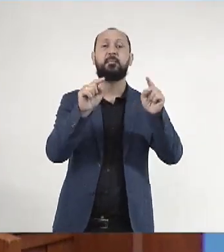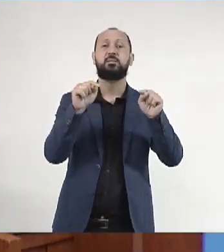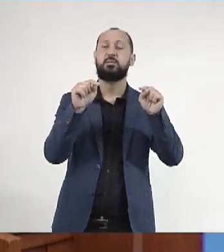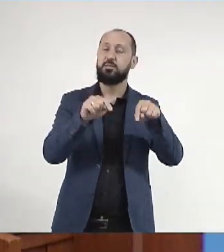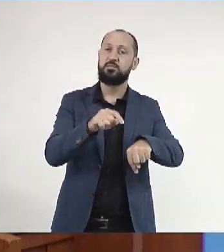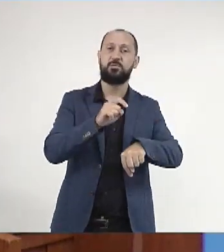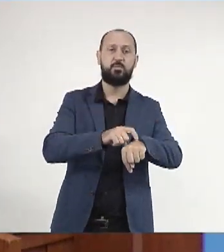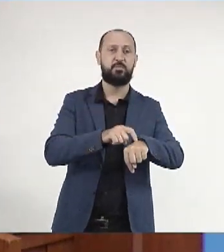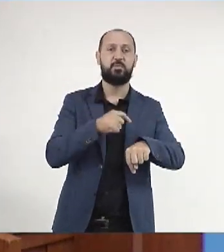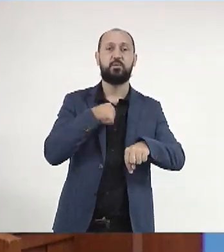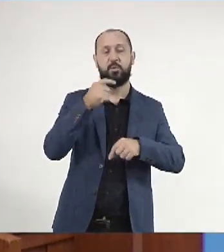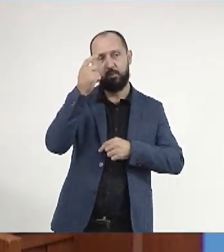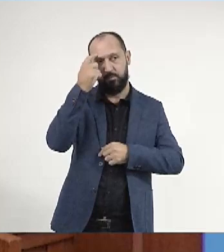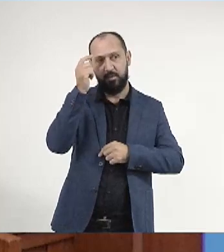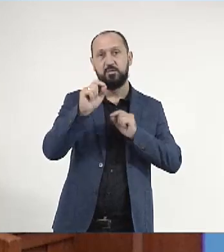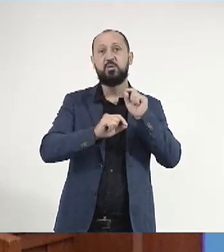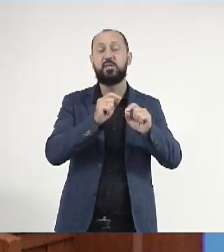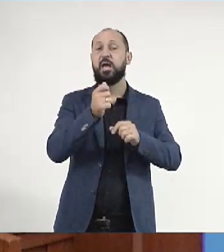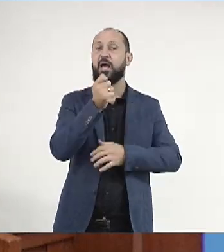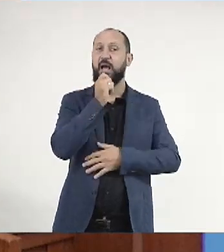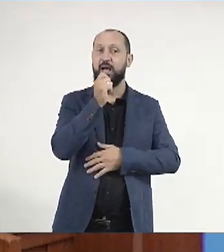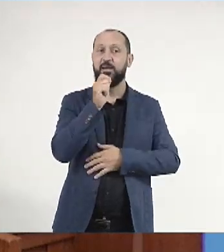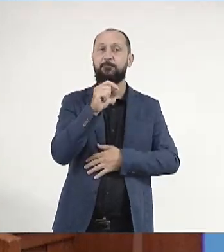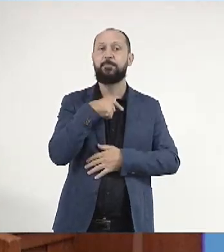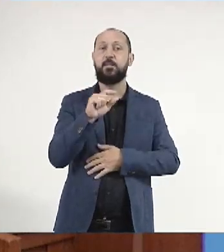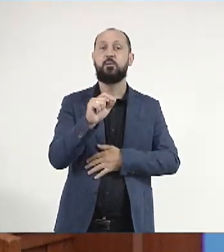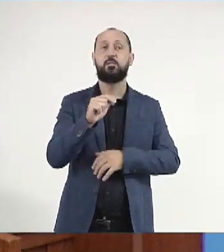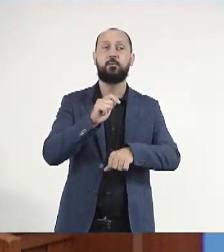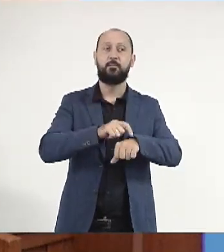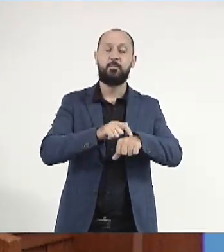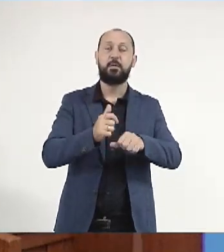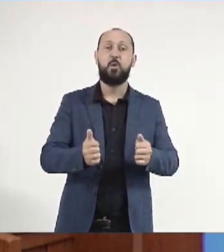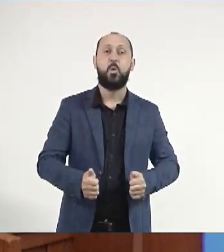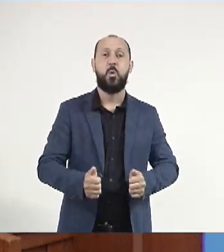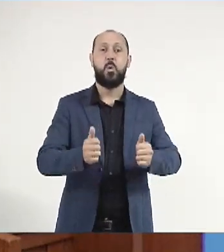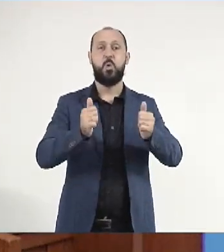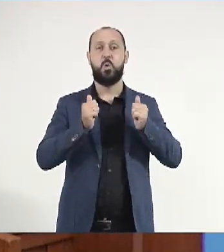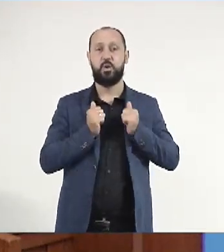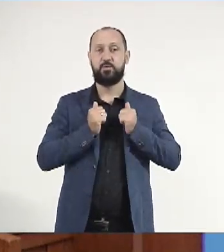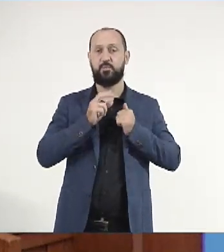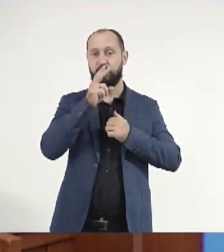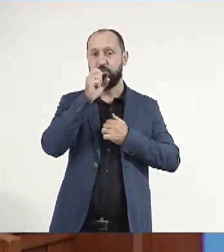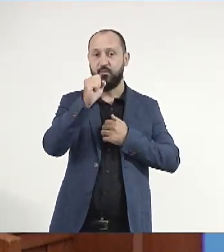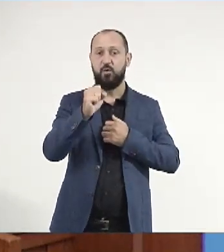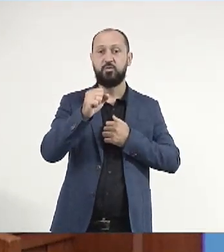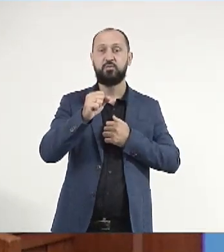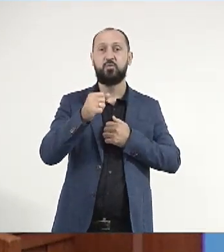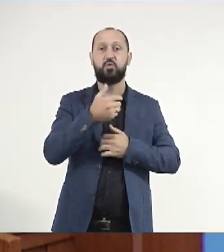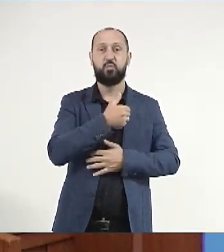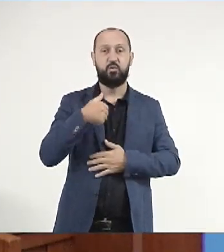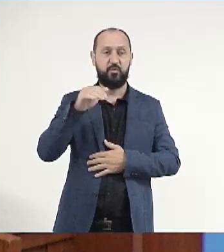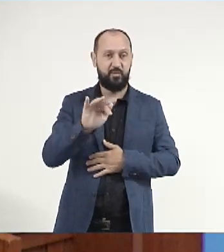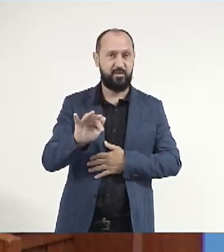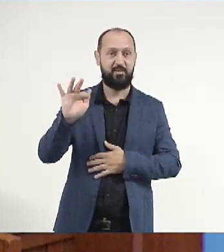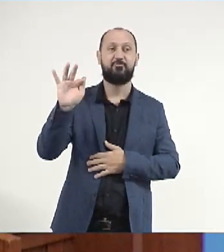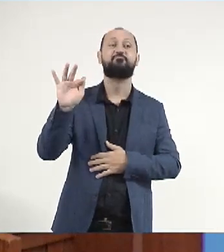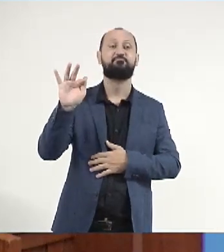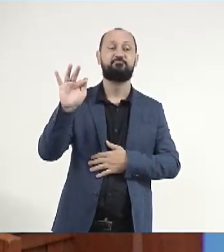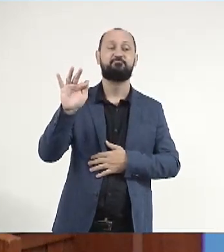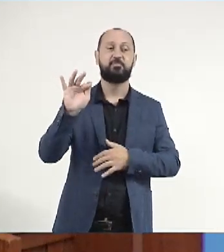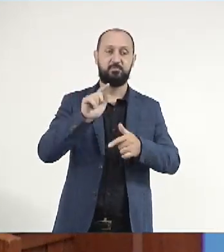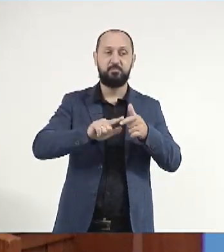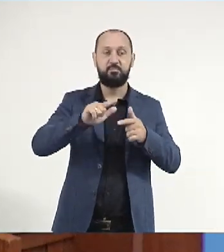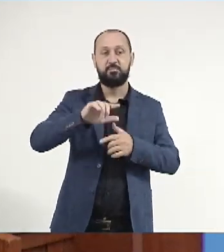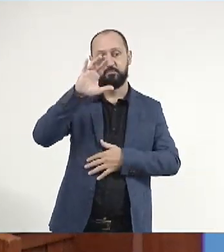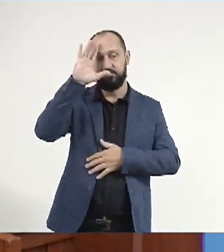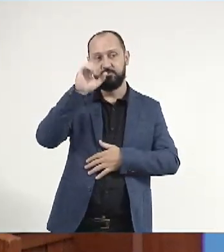neste caso, considero que ainda há uma omissão muito grande por parte do governo federal para